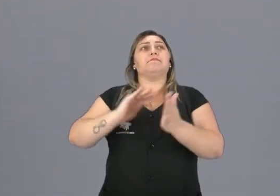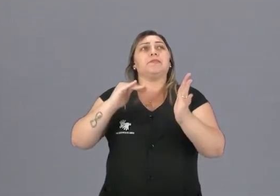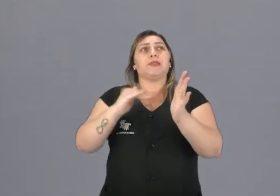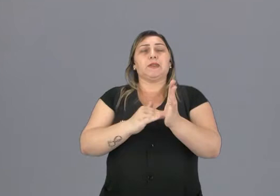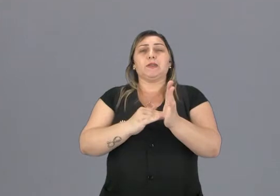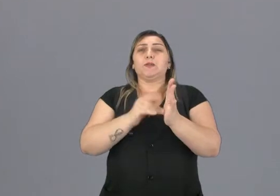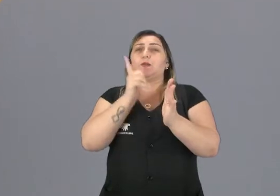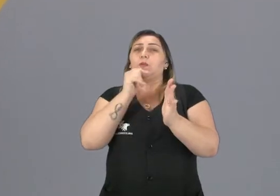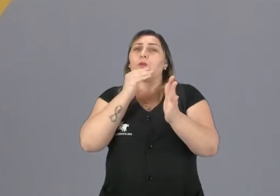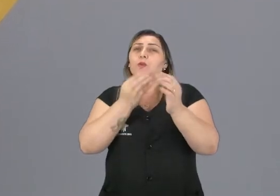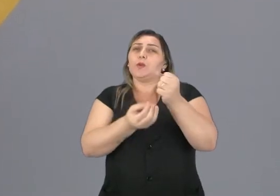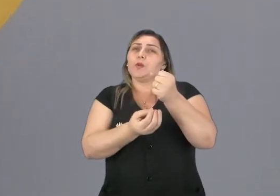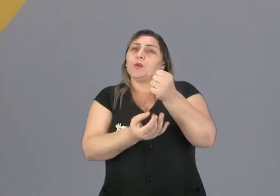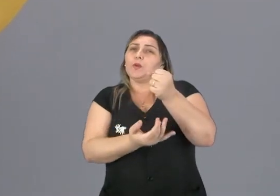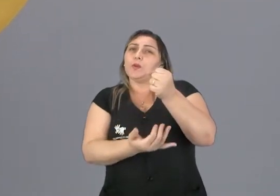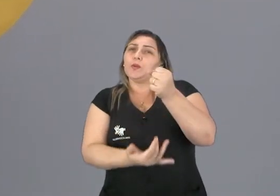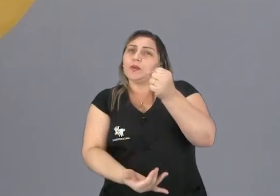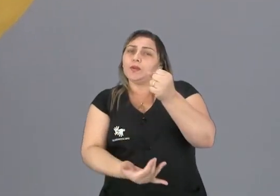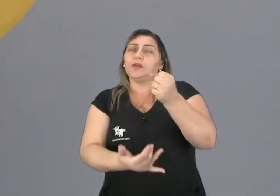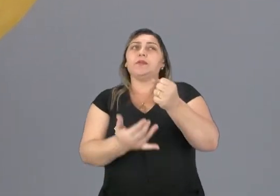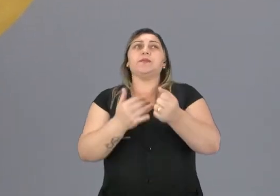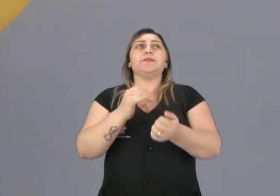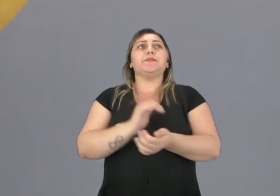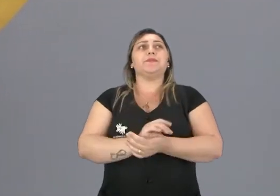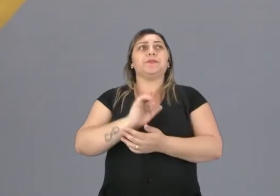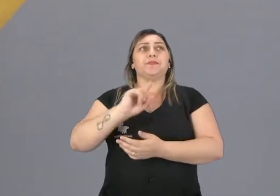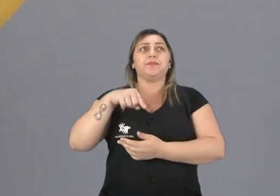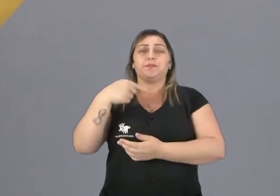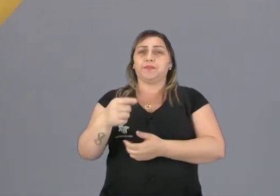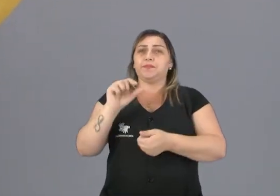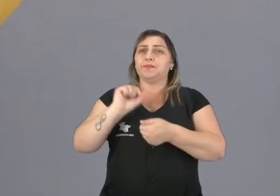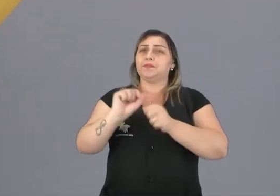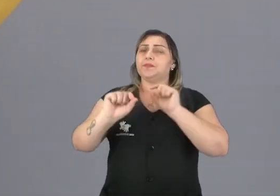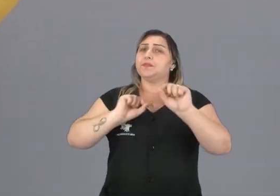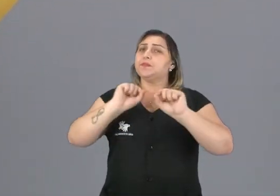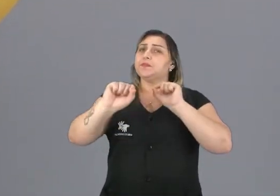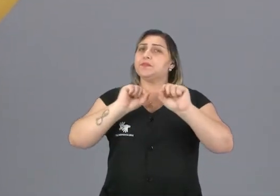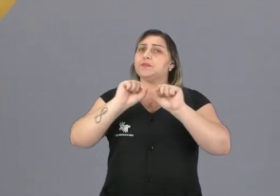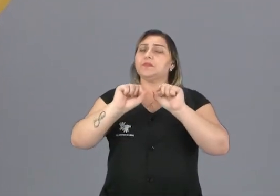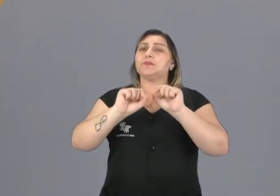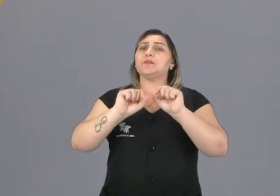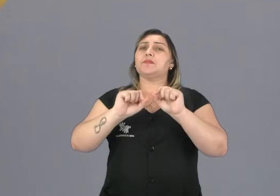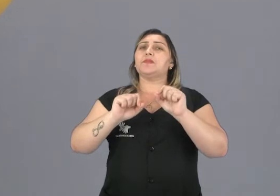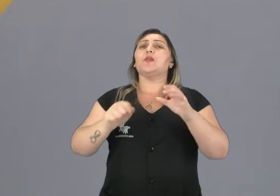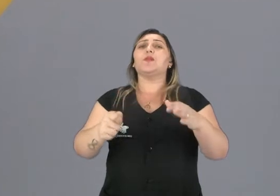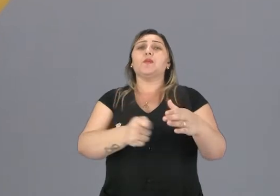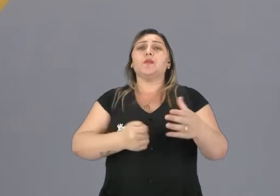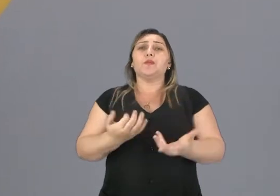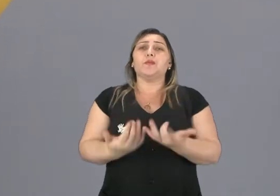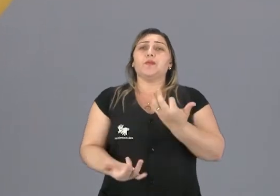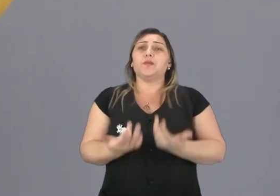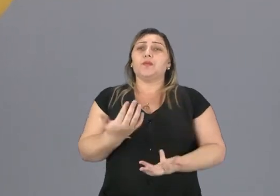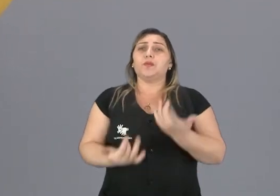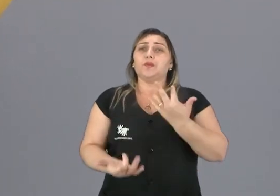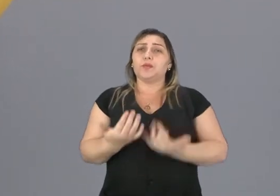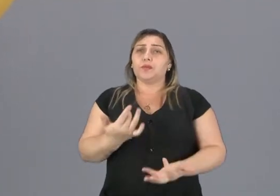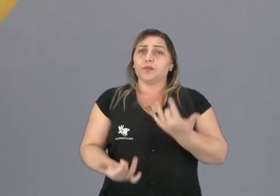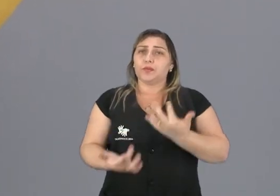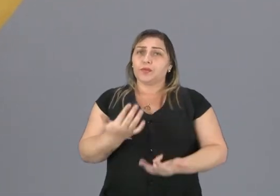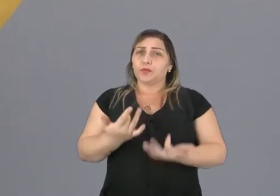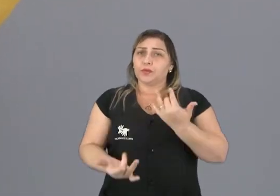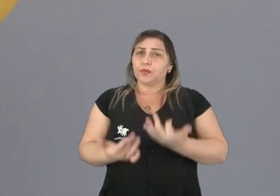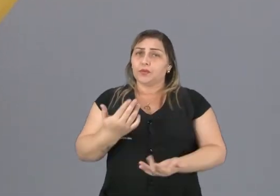todo o líquido dela. E depois é feito o quê? É torrada, certo? Toda essa massa vai para